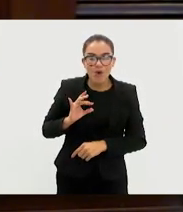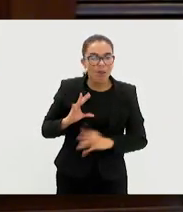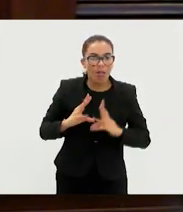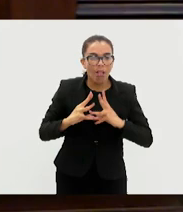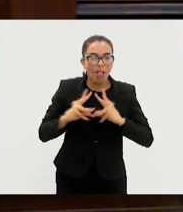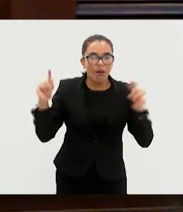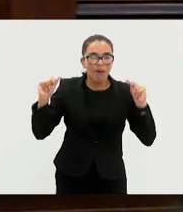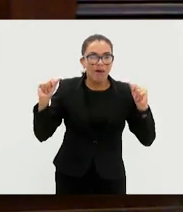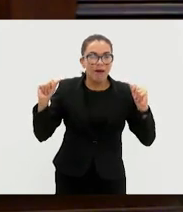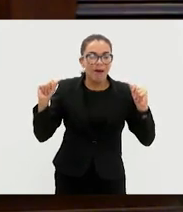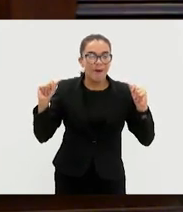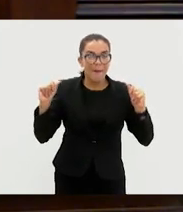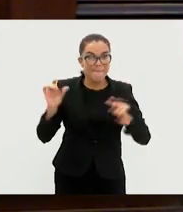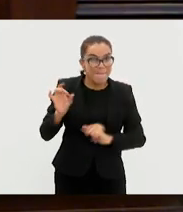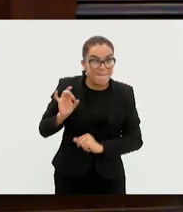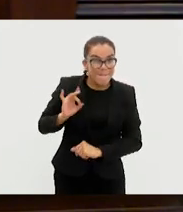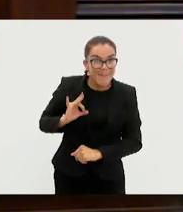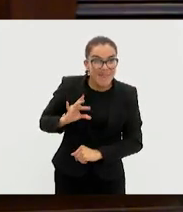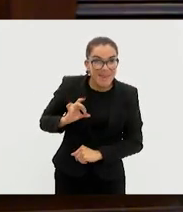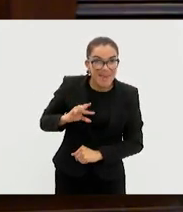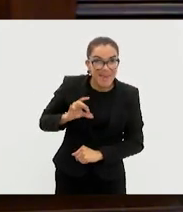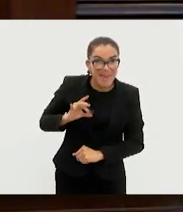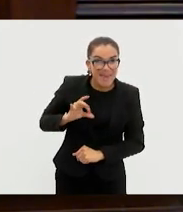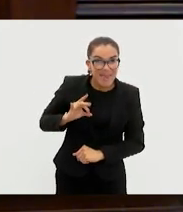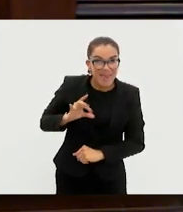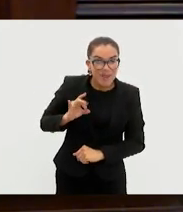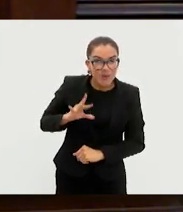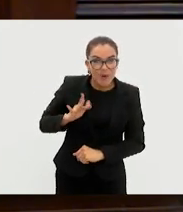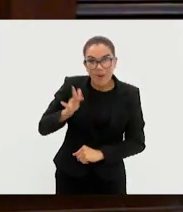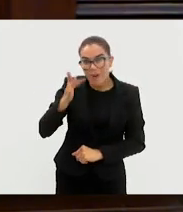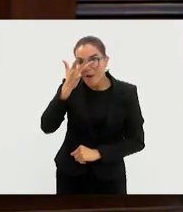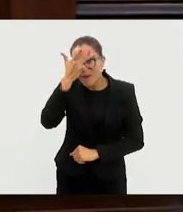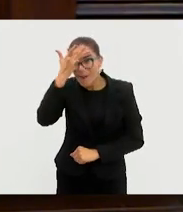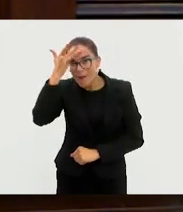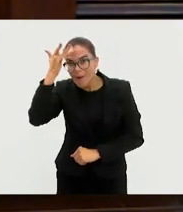A muralha do medo daquelas pessoas,